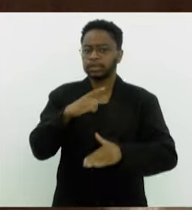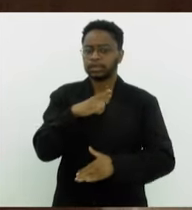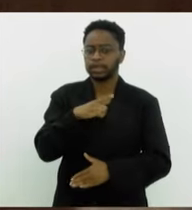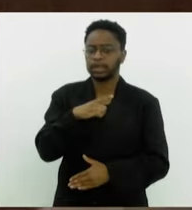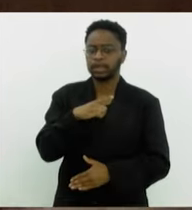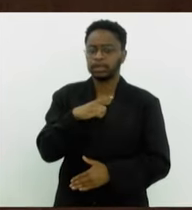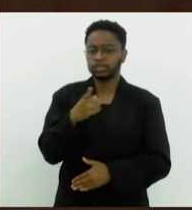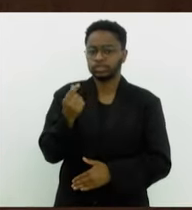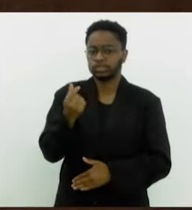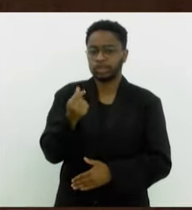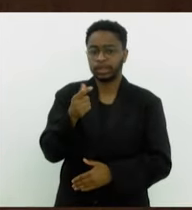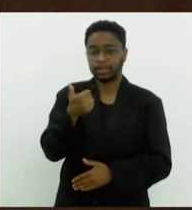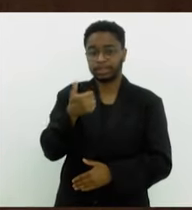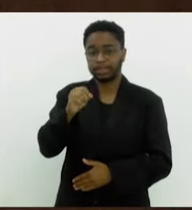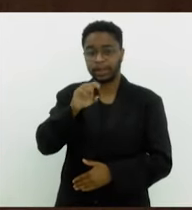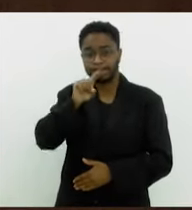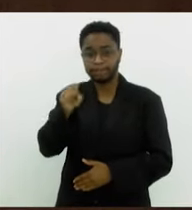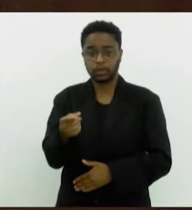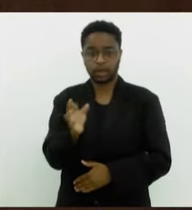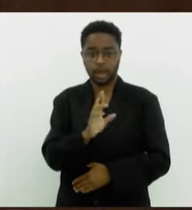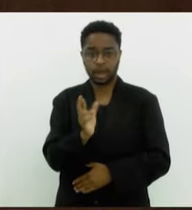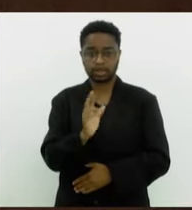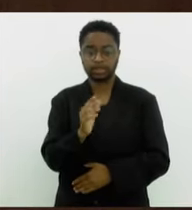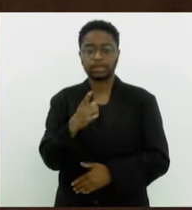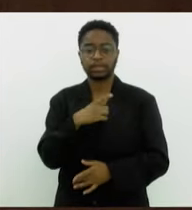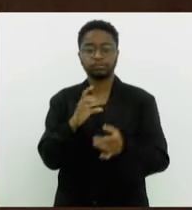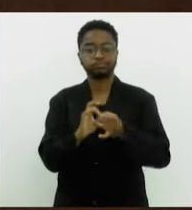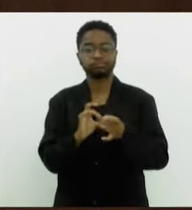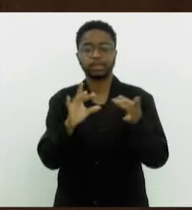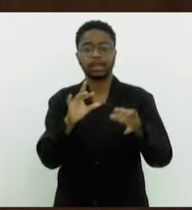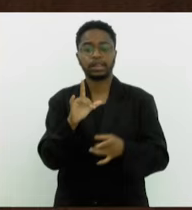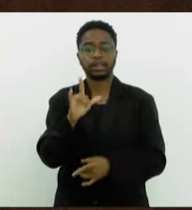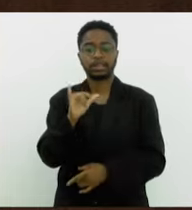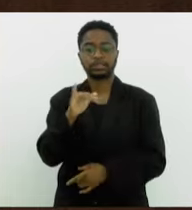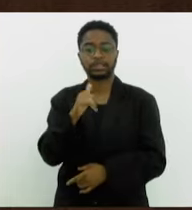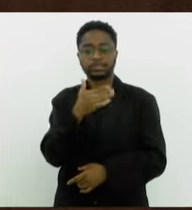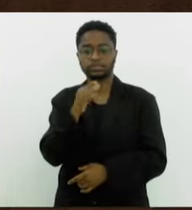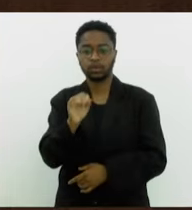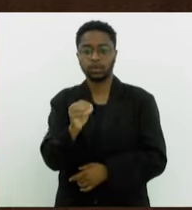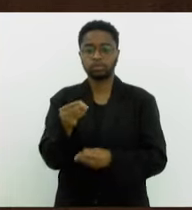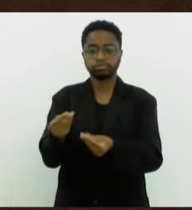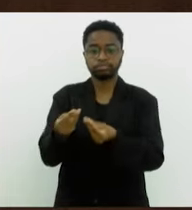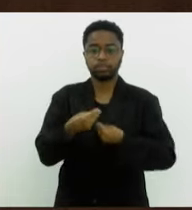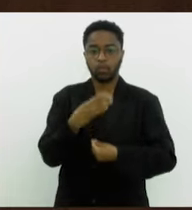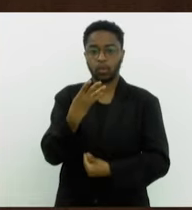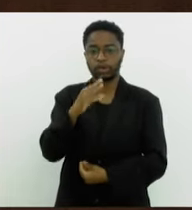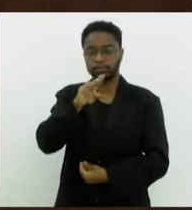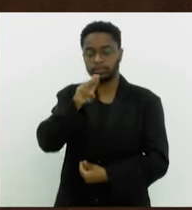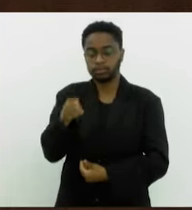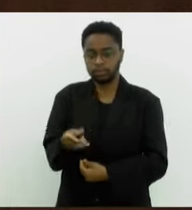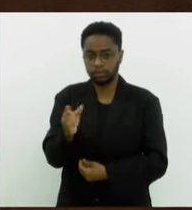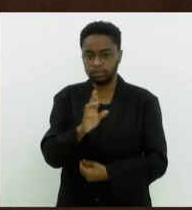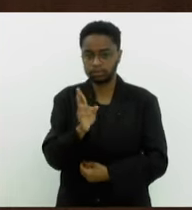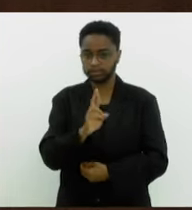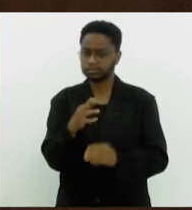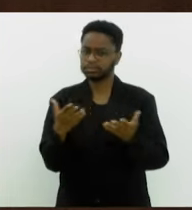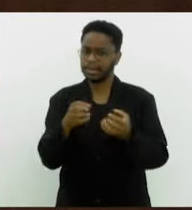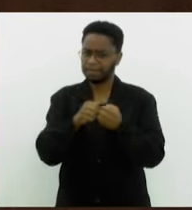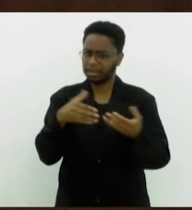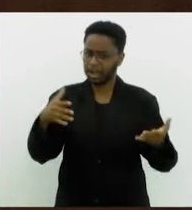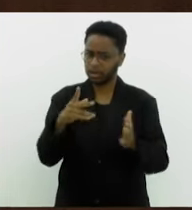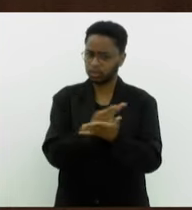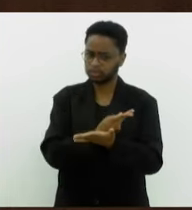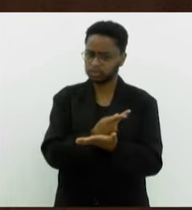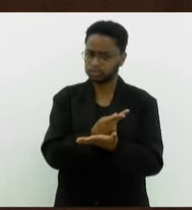10 mil reais ganha uma dispensa de licitação de 4 milhões de reais? Estão fazendo mágica, ou